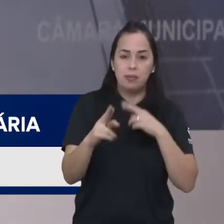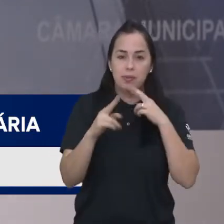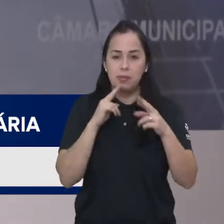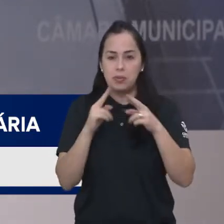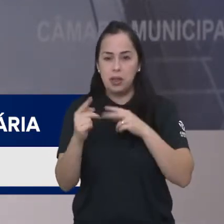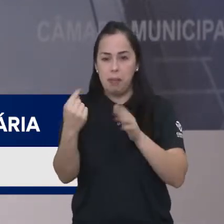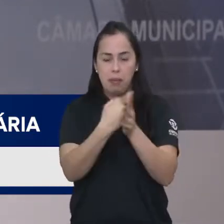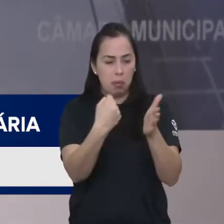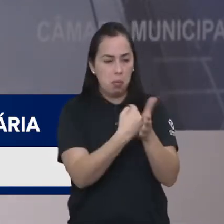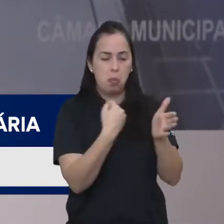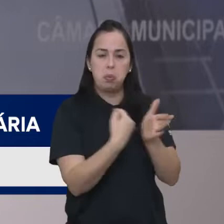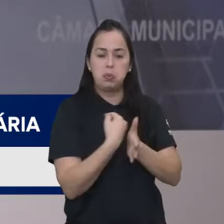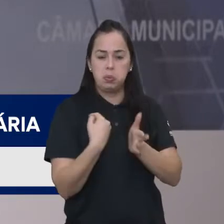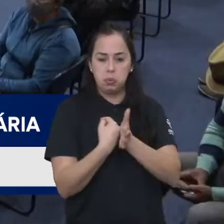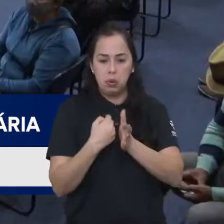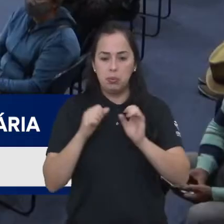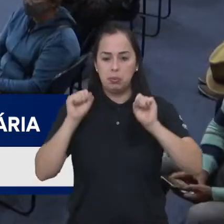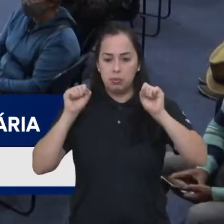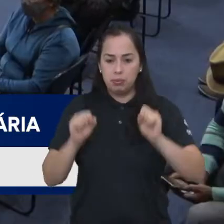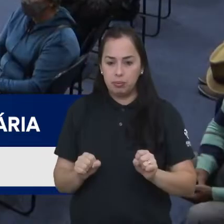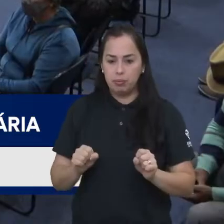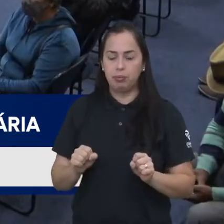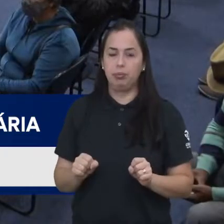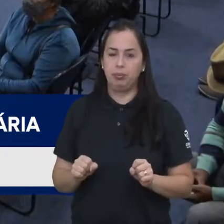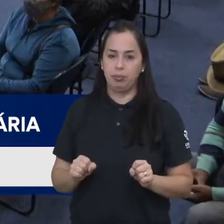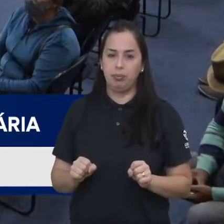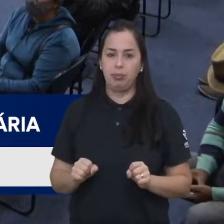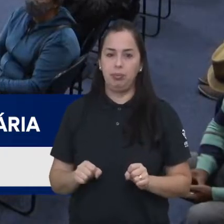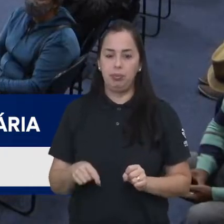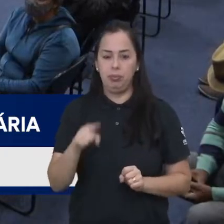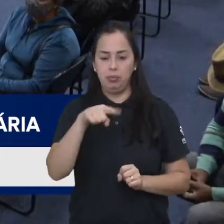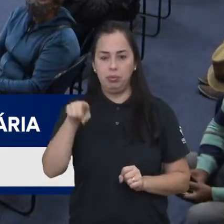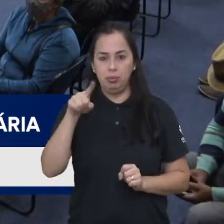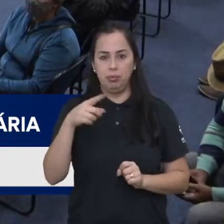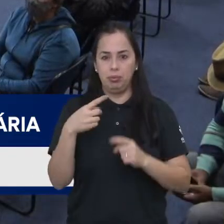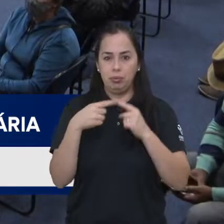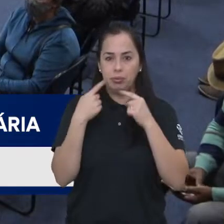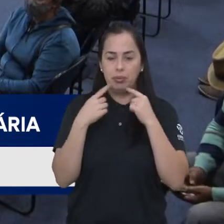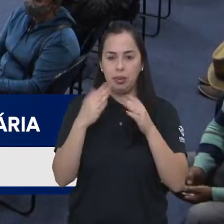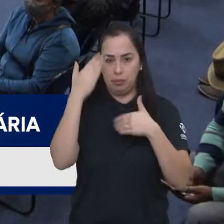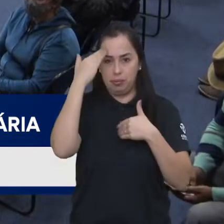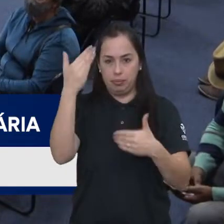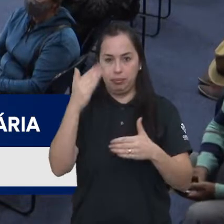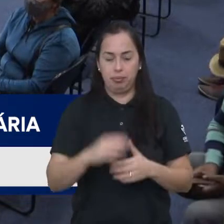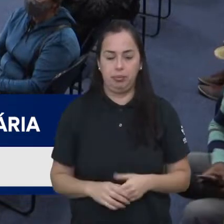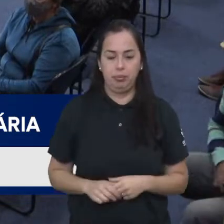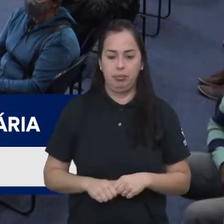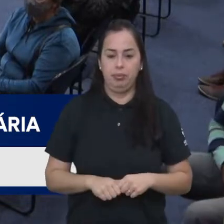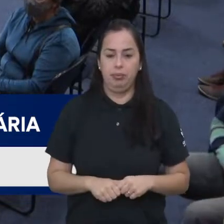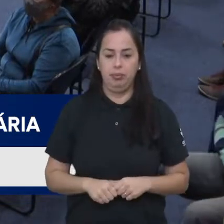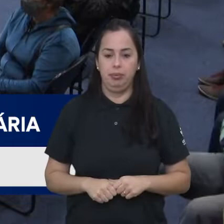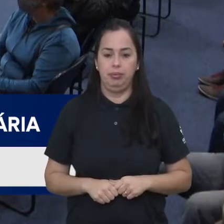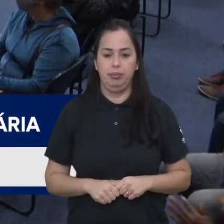responder perguntas e questionamentos que os senhores e senhoras vereadores tiverem. Muito obrigado.